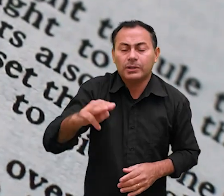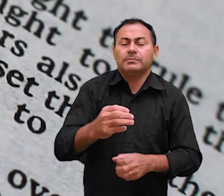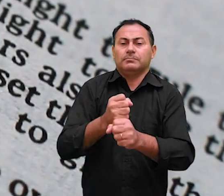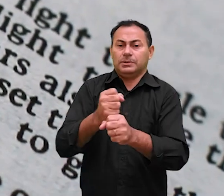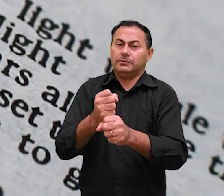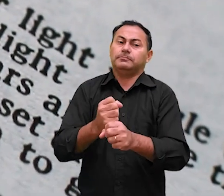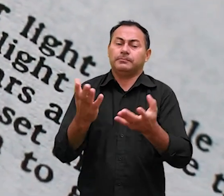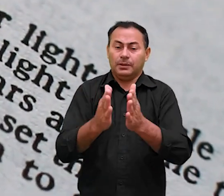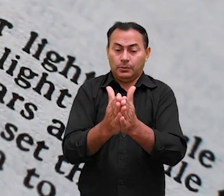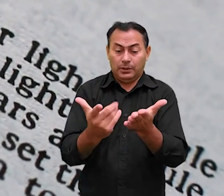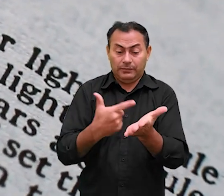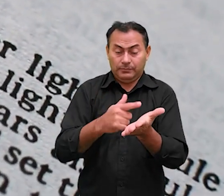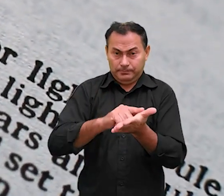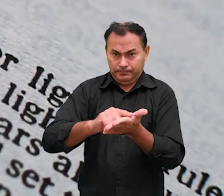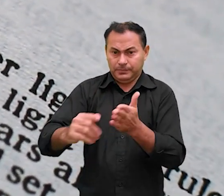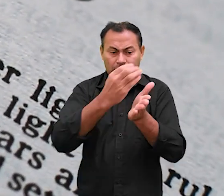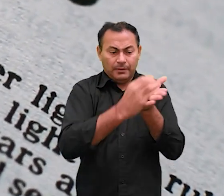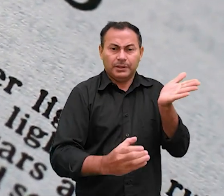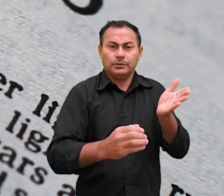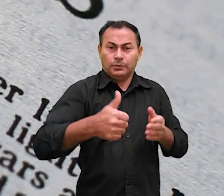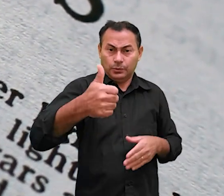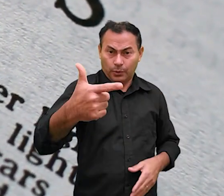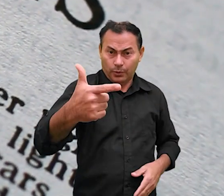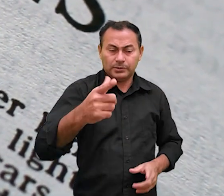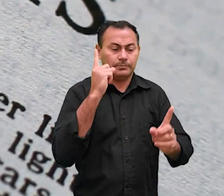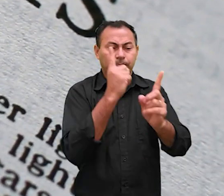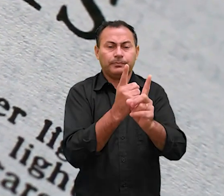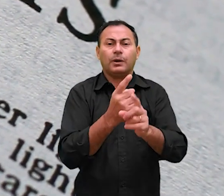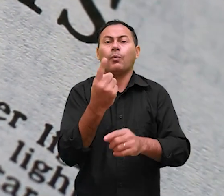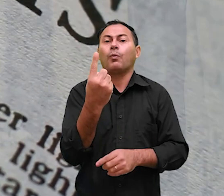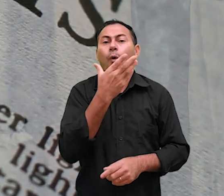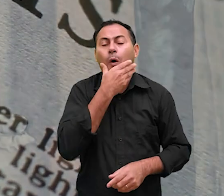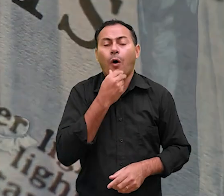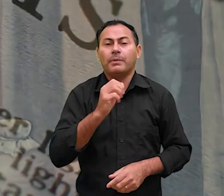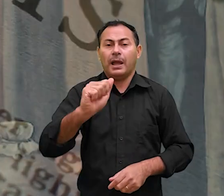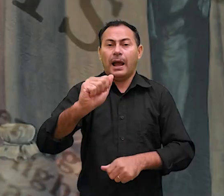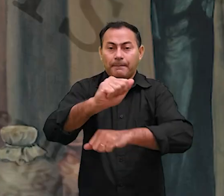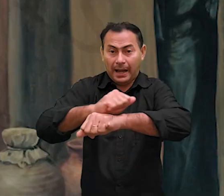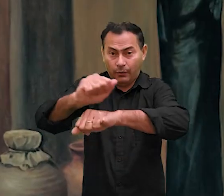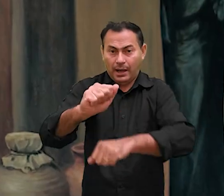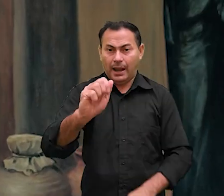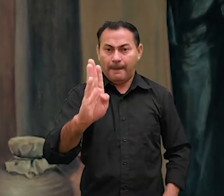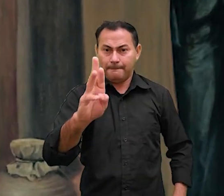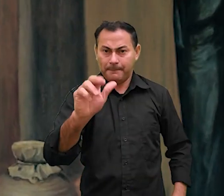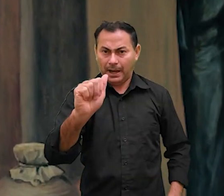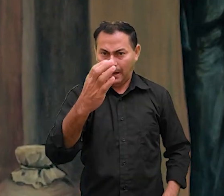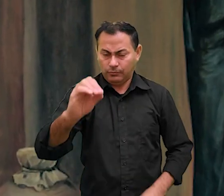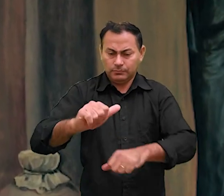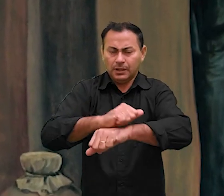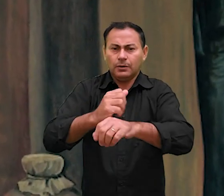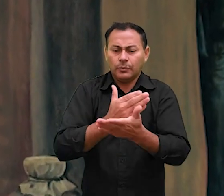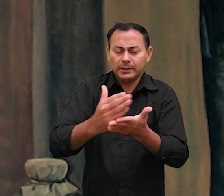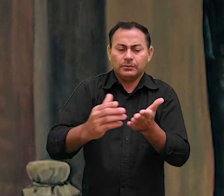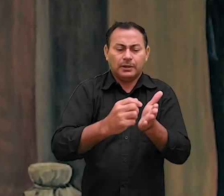milhões de anos. No livro de Gênesis, no capítulo 12, encontramos um homem chamado Abraão. Começando no